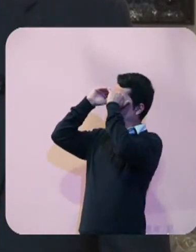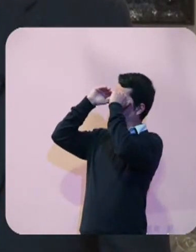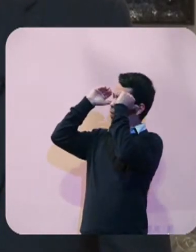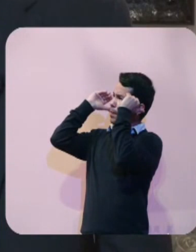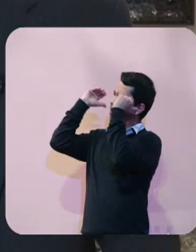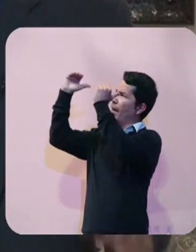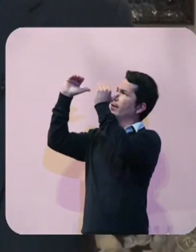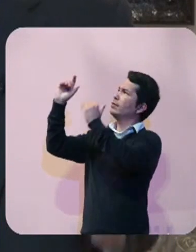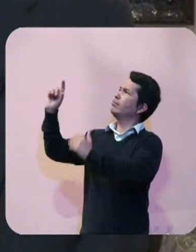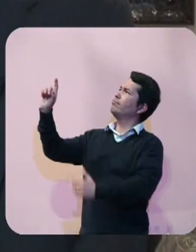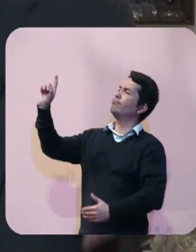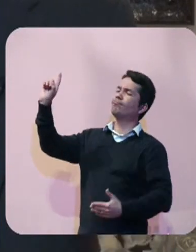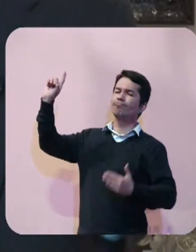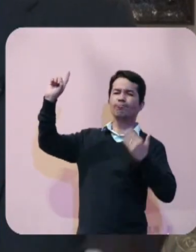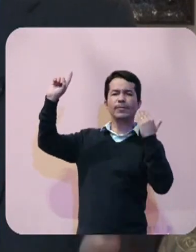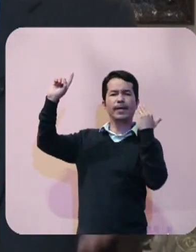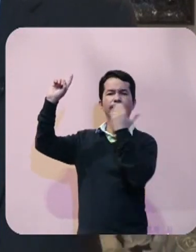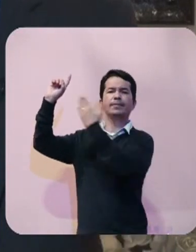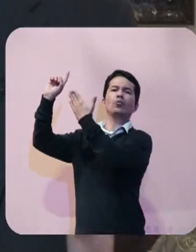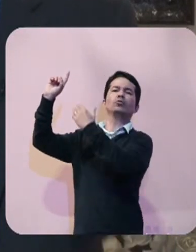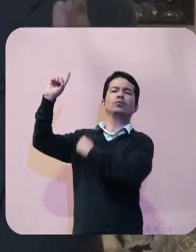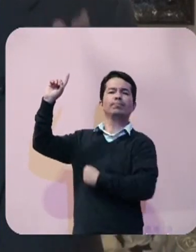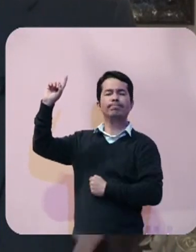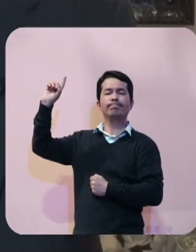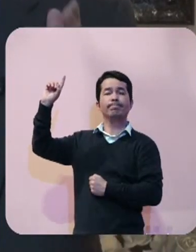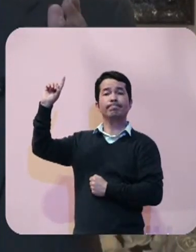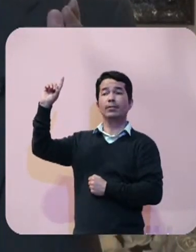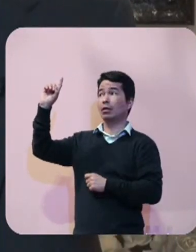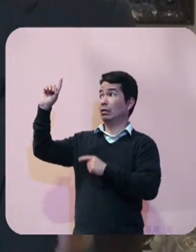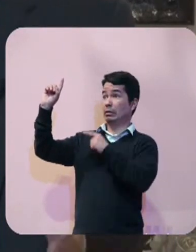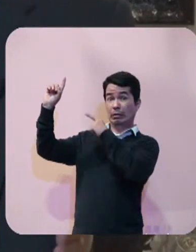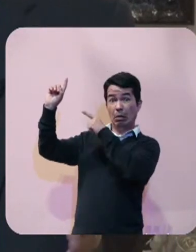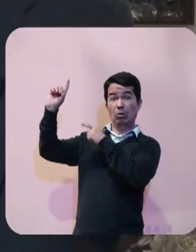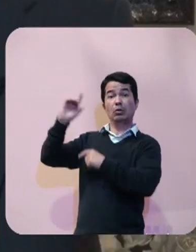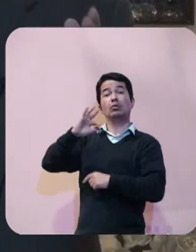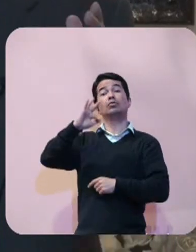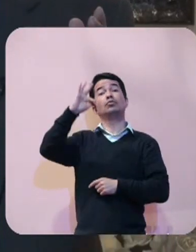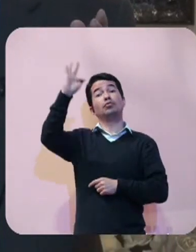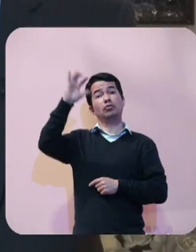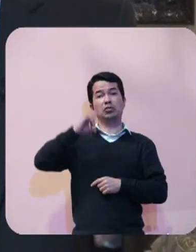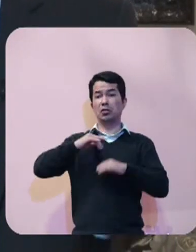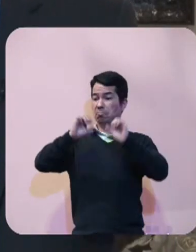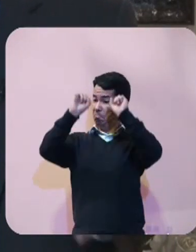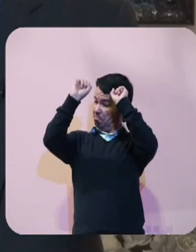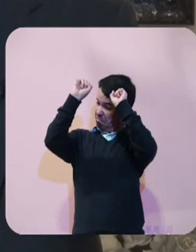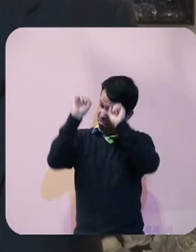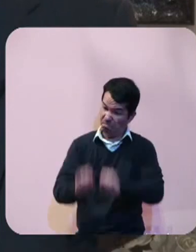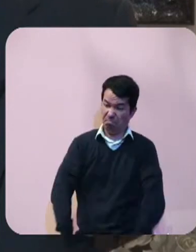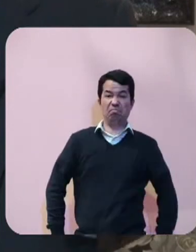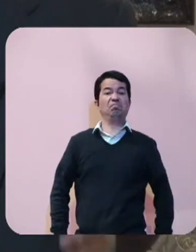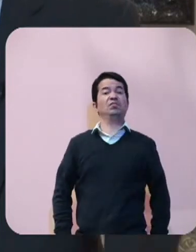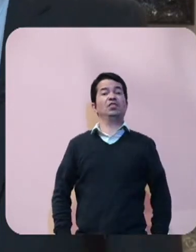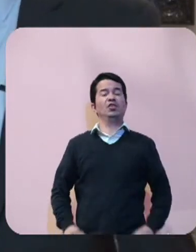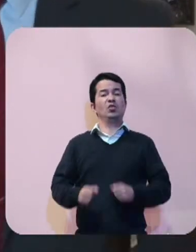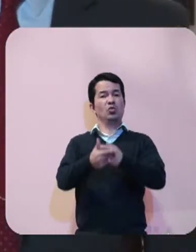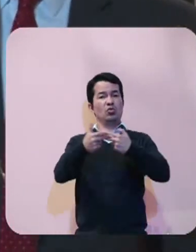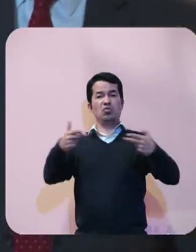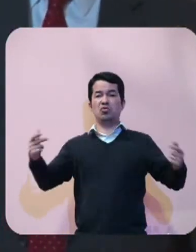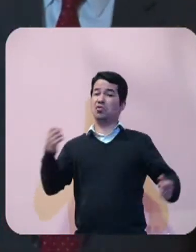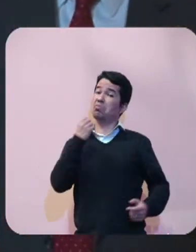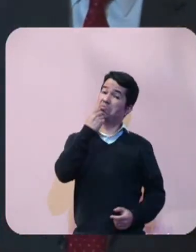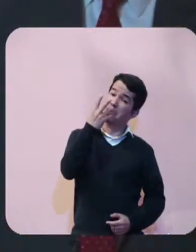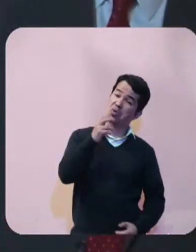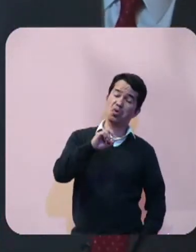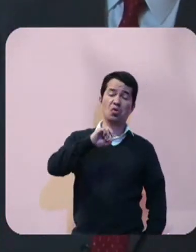essencial para o homem, pois Deus trará a julgamento tudo o que foi feito, inclusive tudo que está escondido,